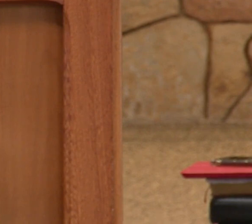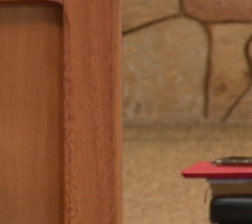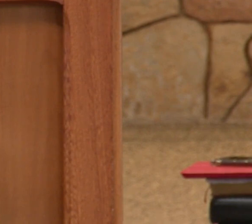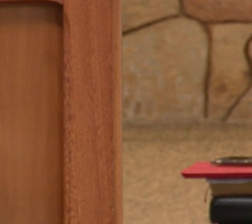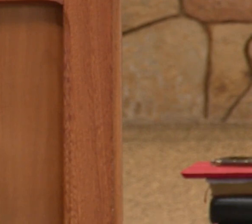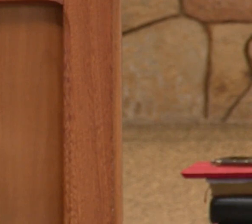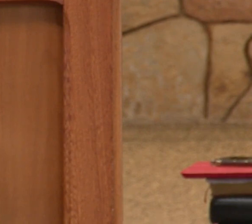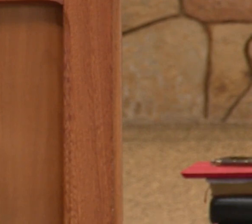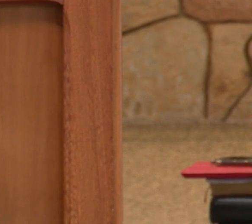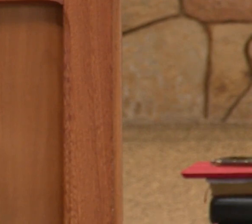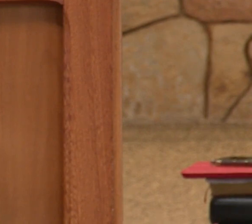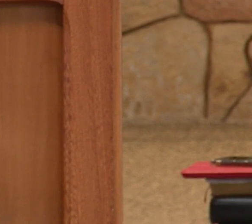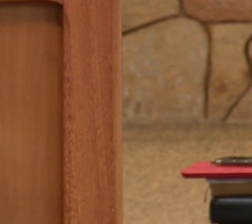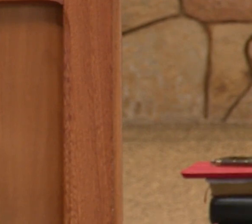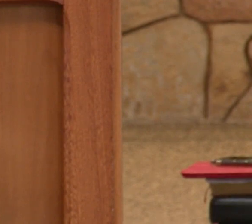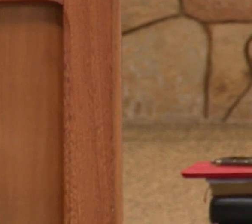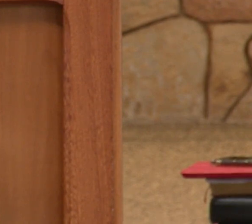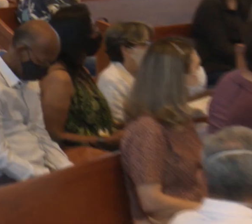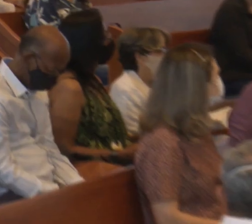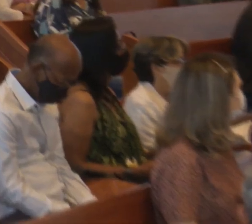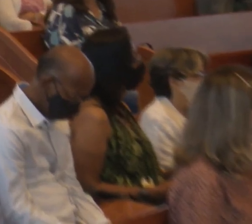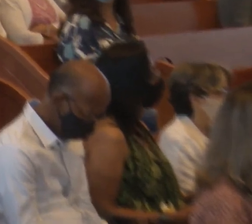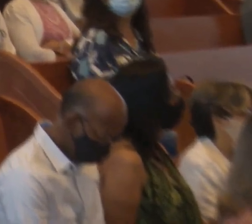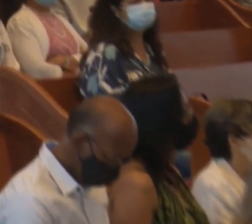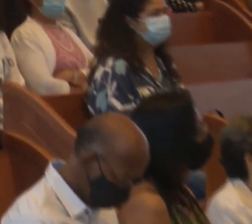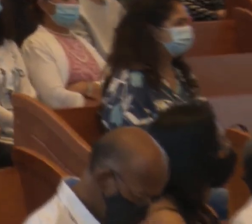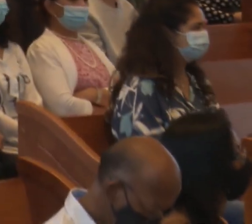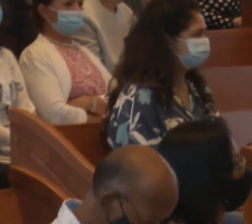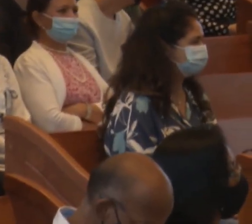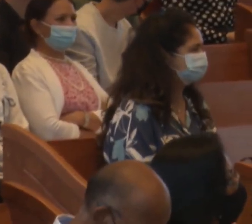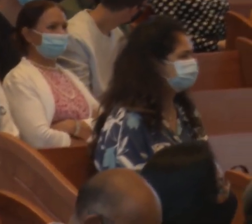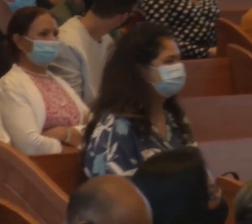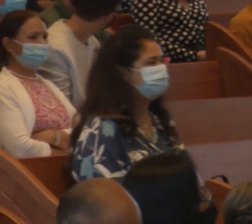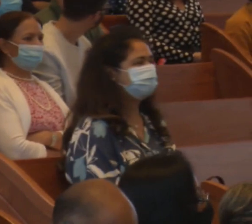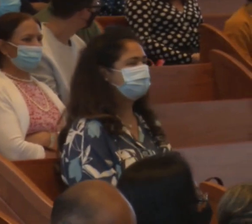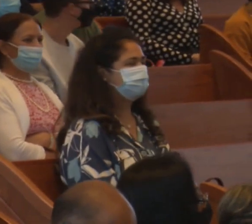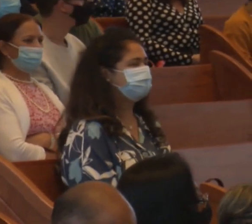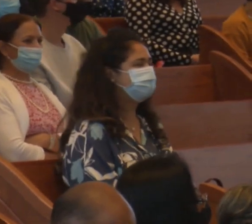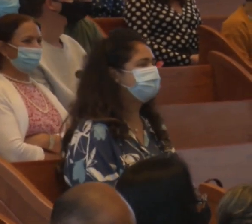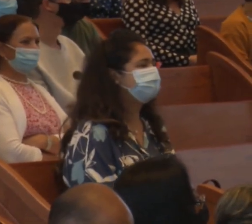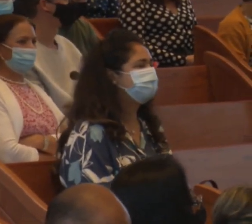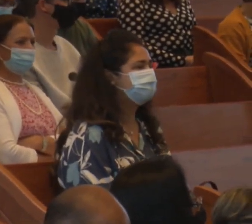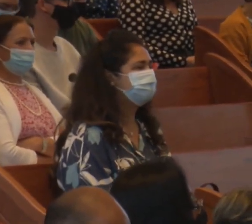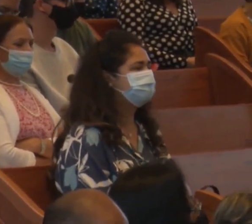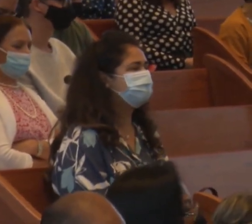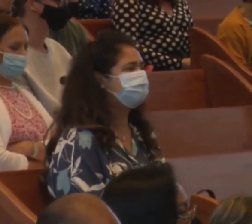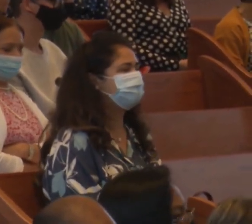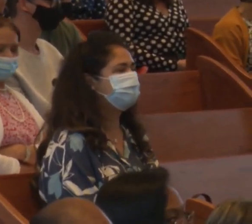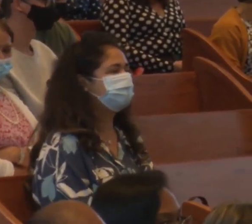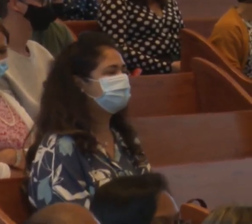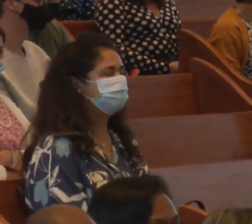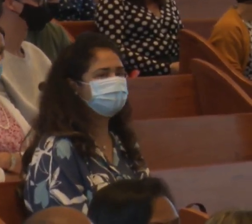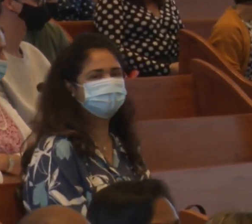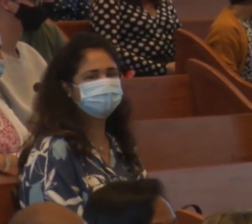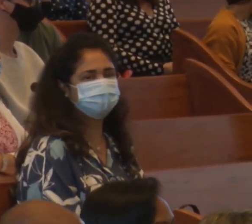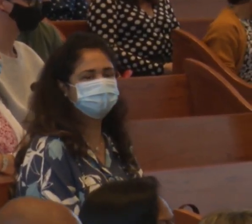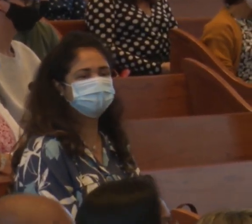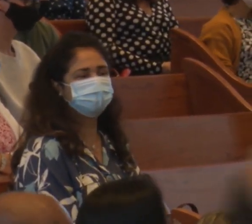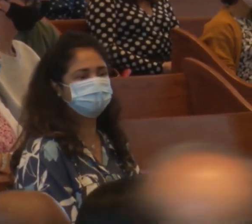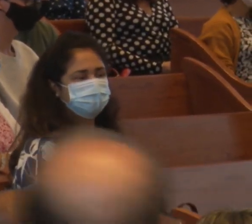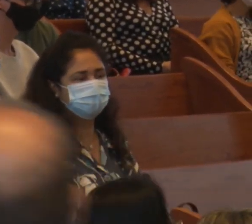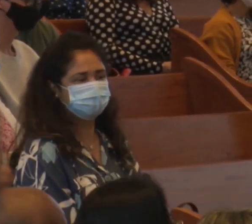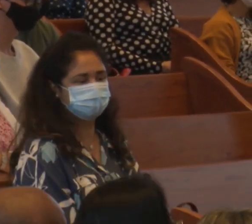Temos visitantes? Um bom dia para vocês, que vocês possam voltar à casa